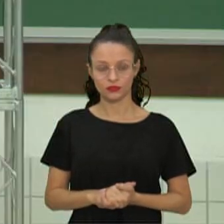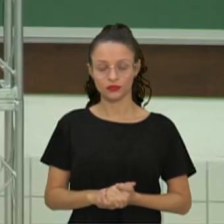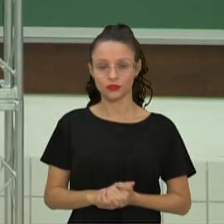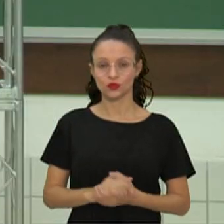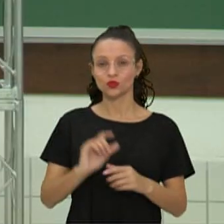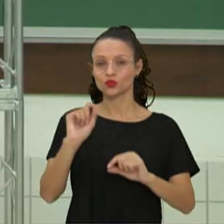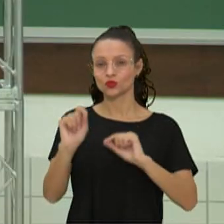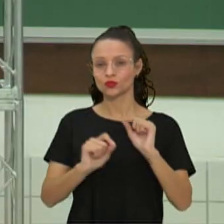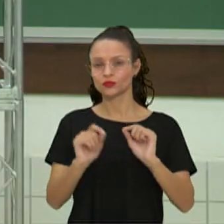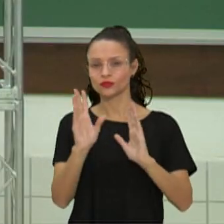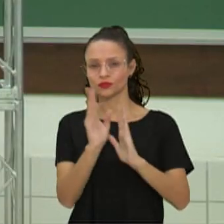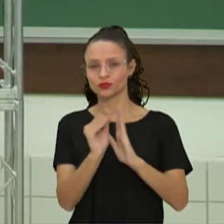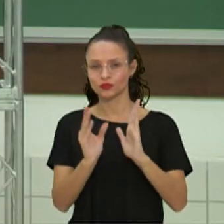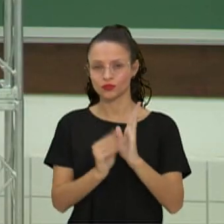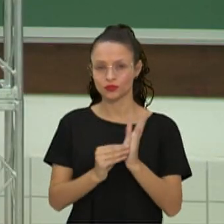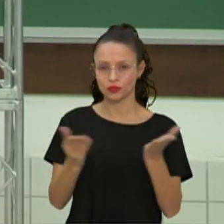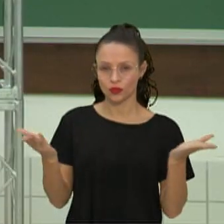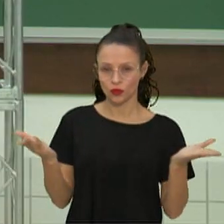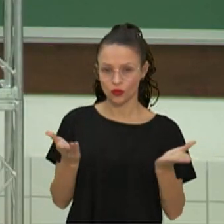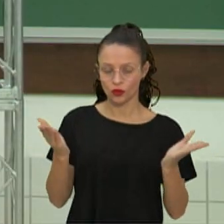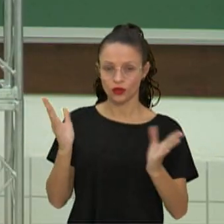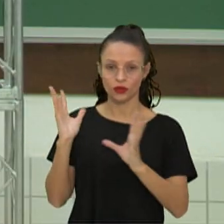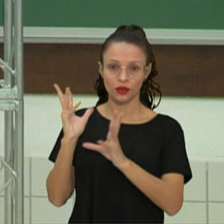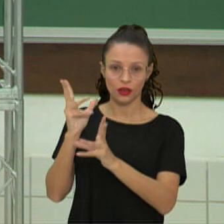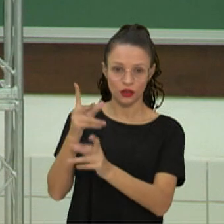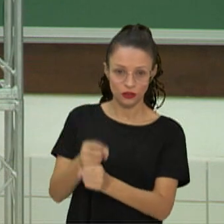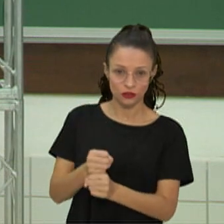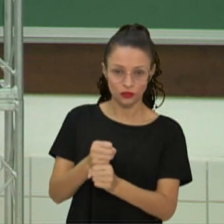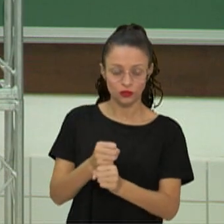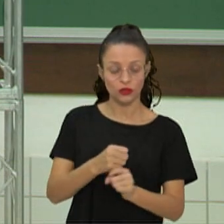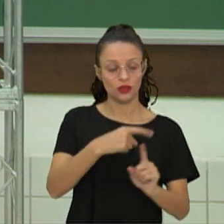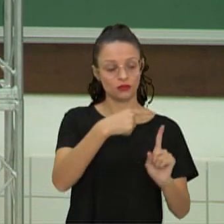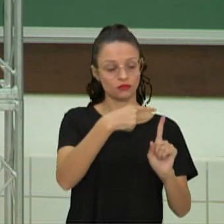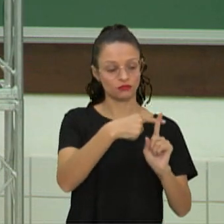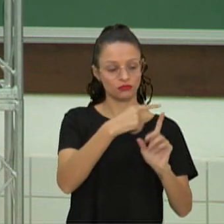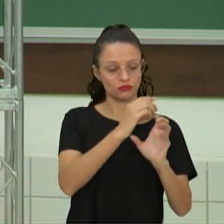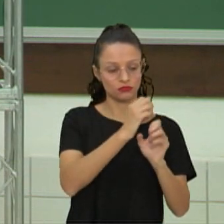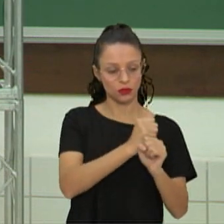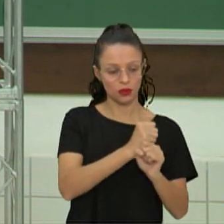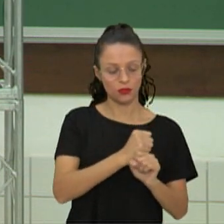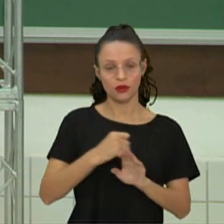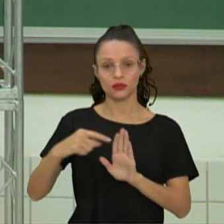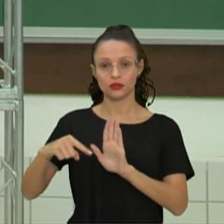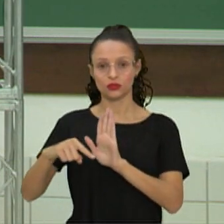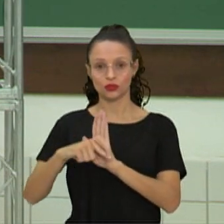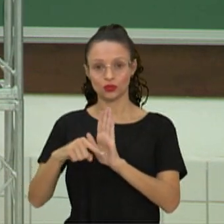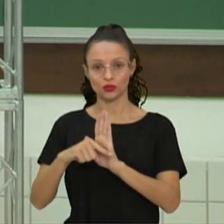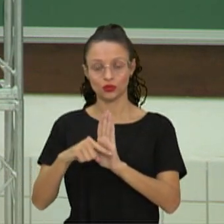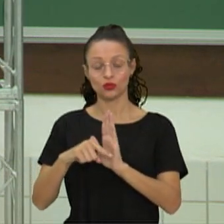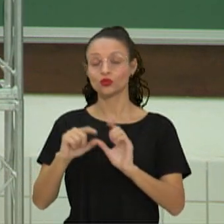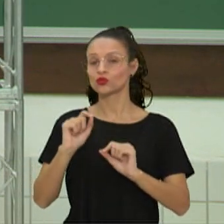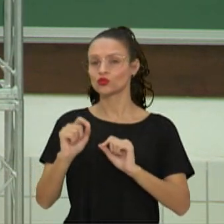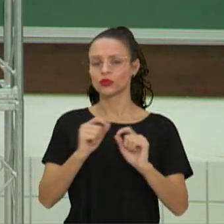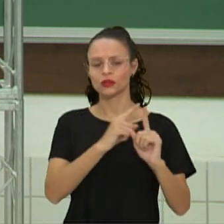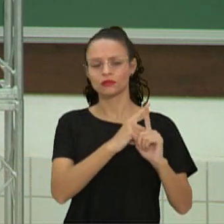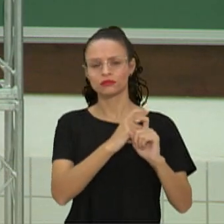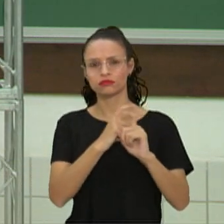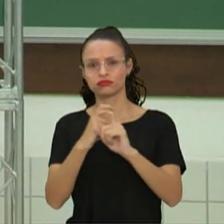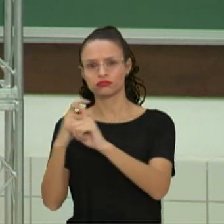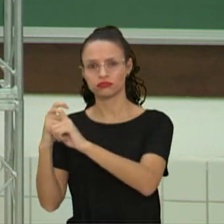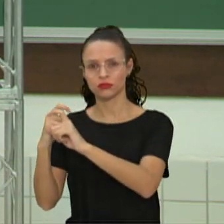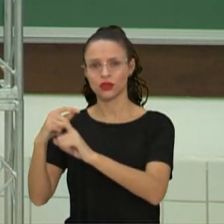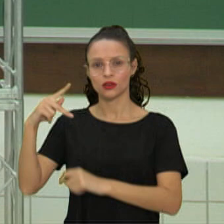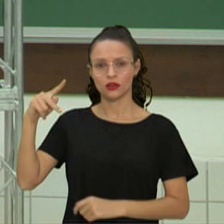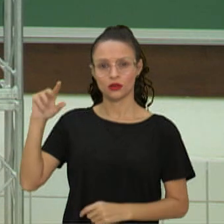O que nós vamos ver hoje, então? Nós vamos retomar adição e subtração de polinômios. Já vimos, já conversamos, já estudamos, e agora a gente vai rever